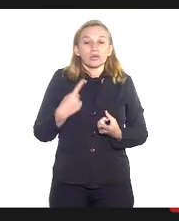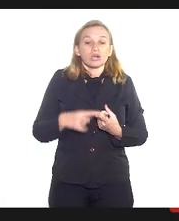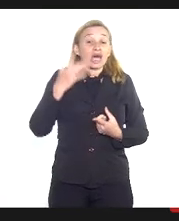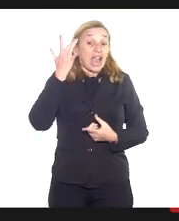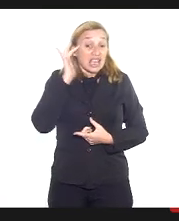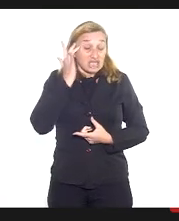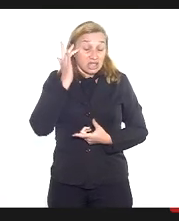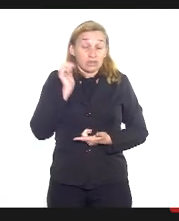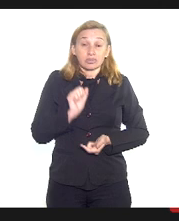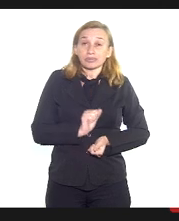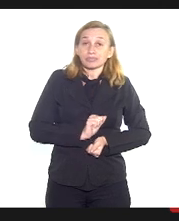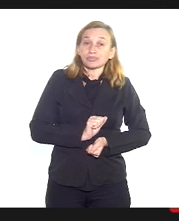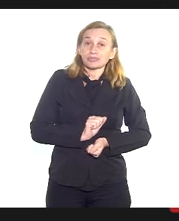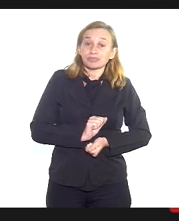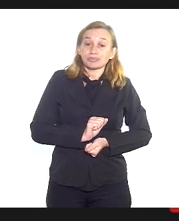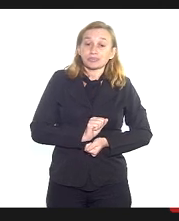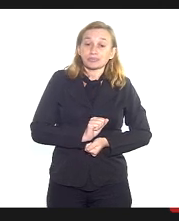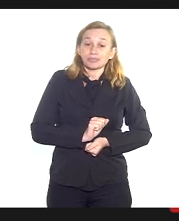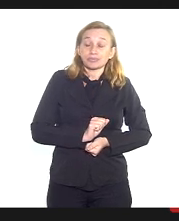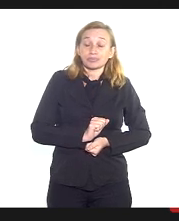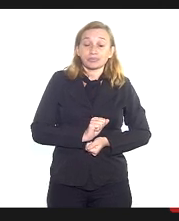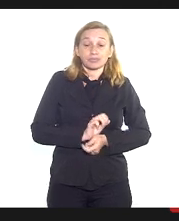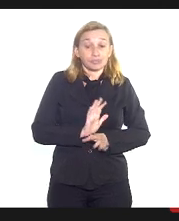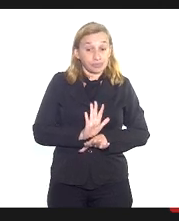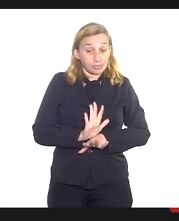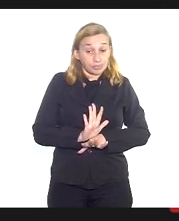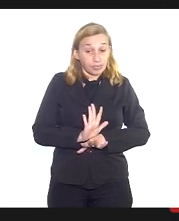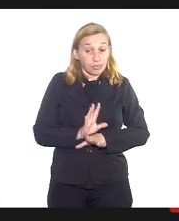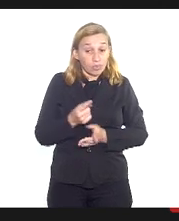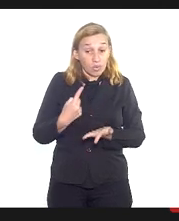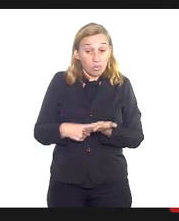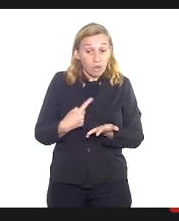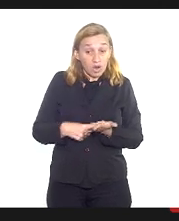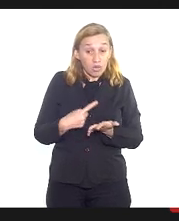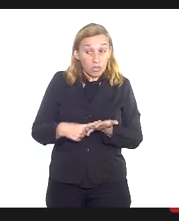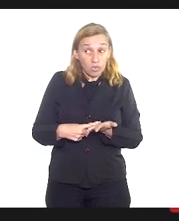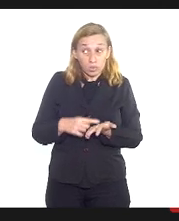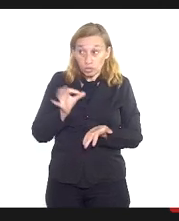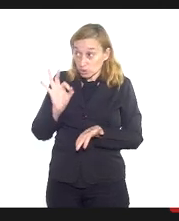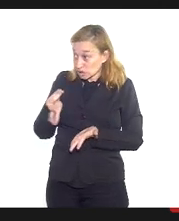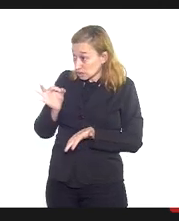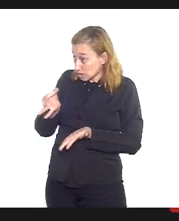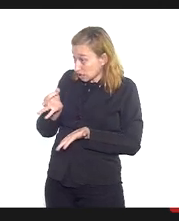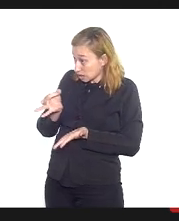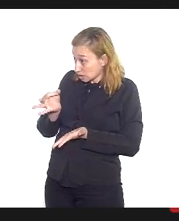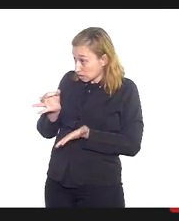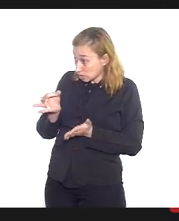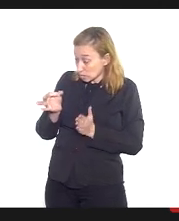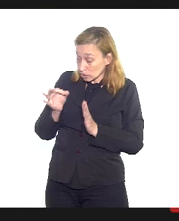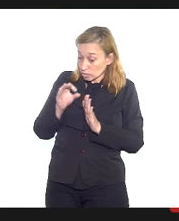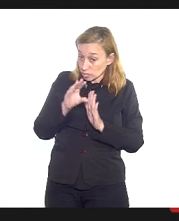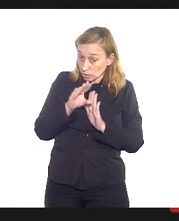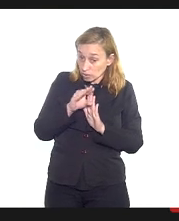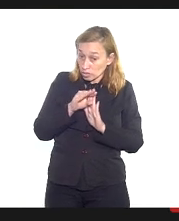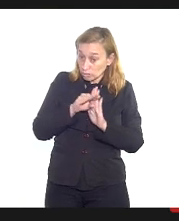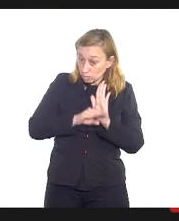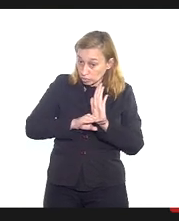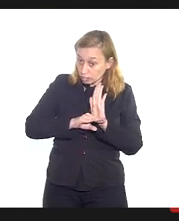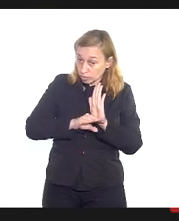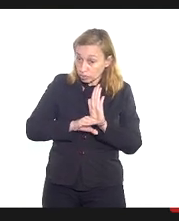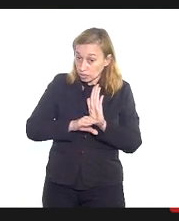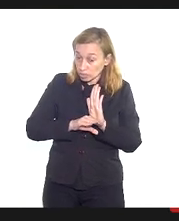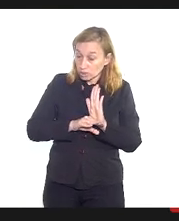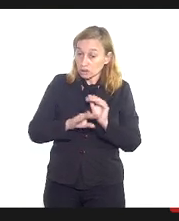achar, e aí um acordo de boa vontade em cima dos fundamentos técnicos que você